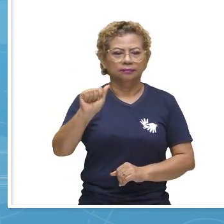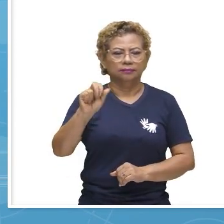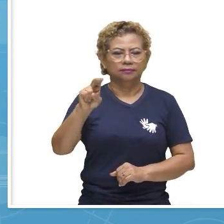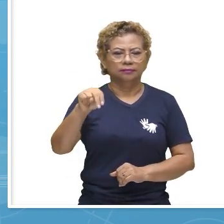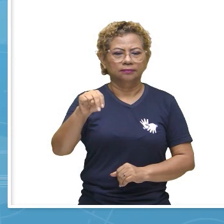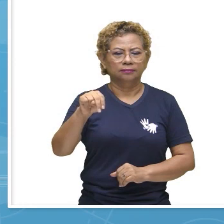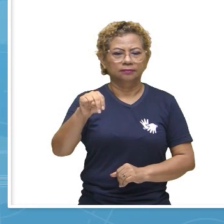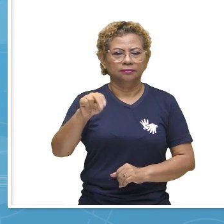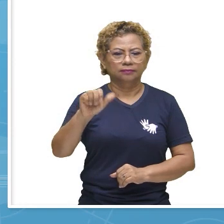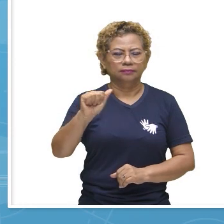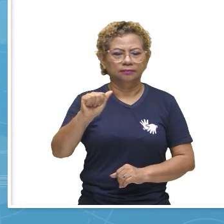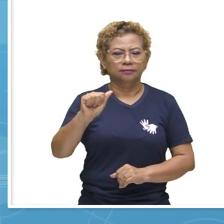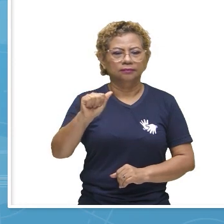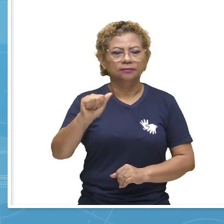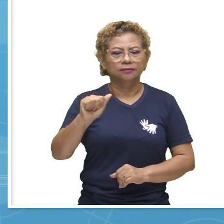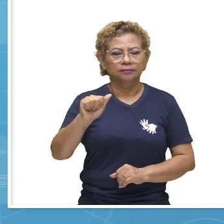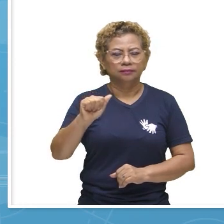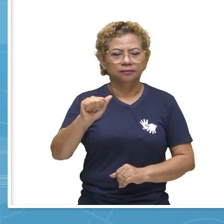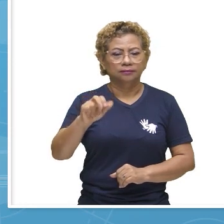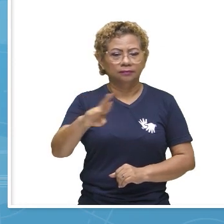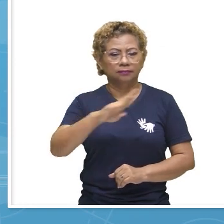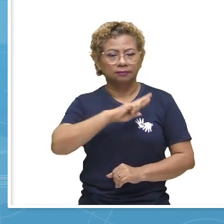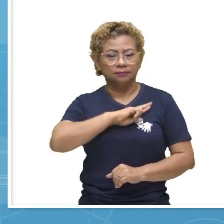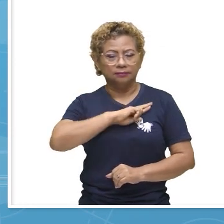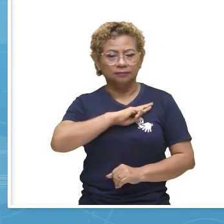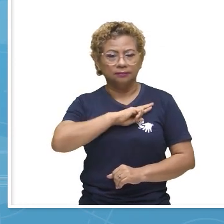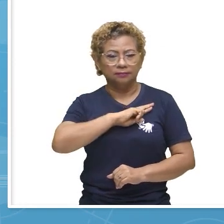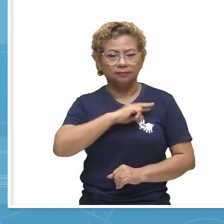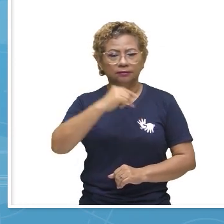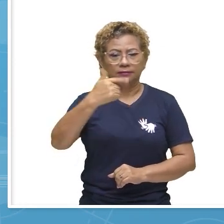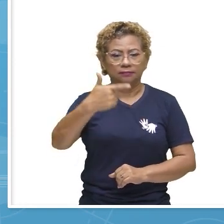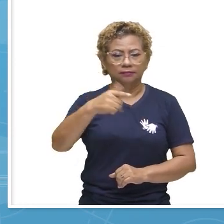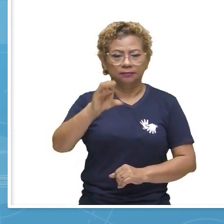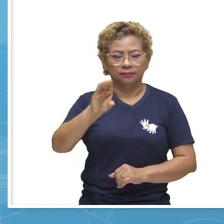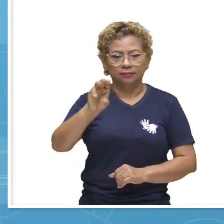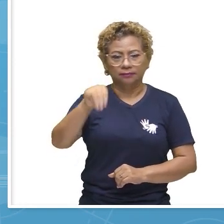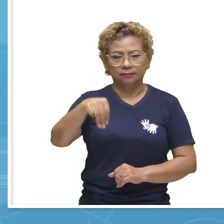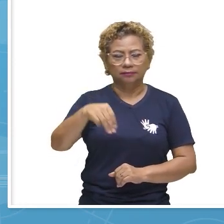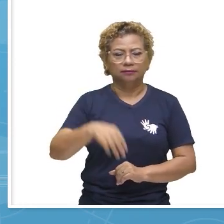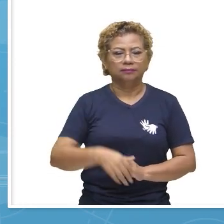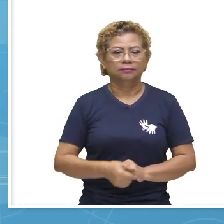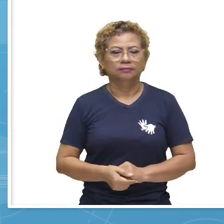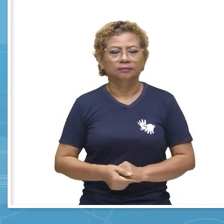Lana, questão 1, 2 centímetros. Parabéns.